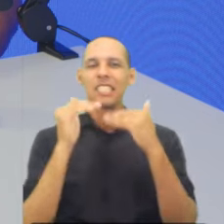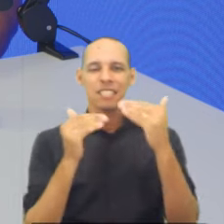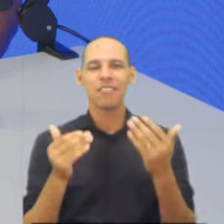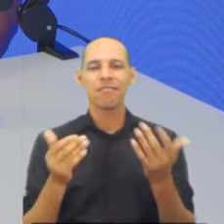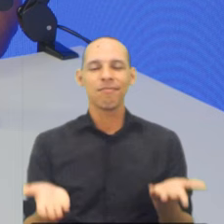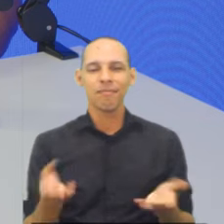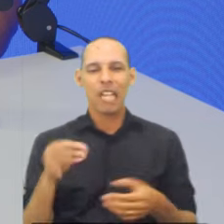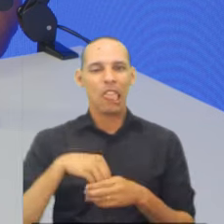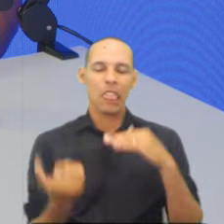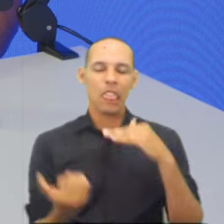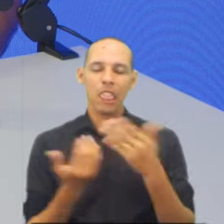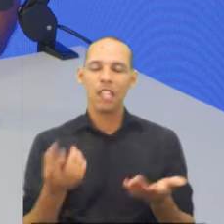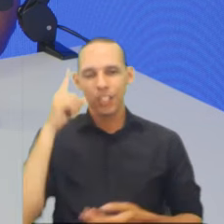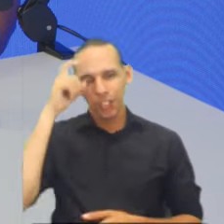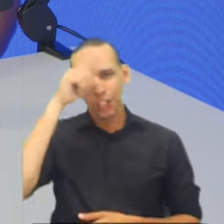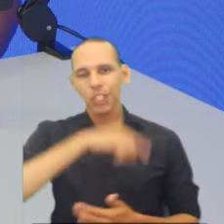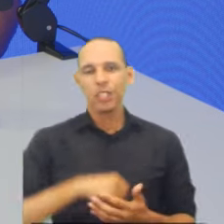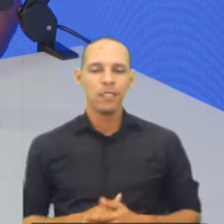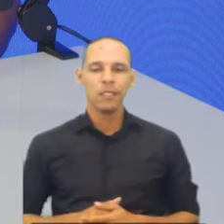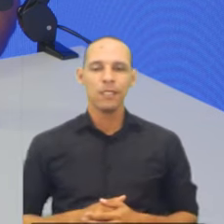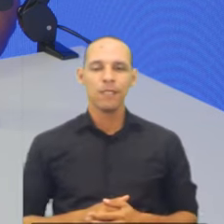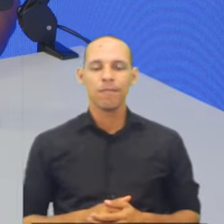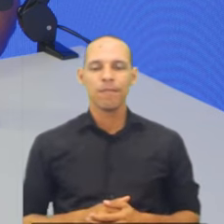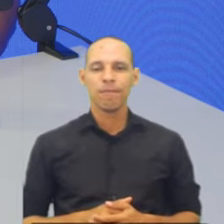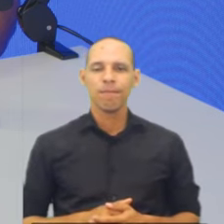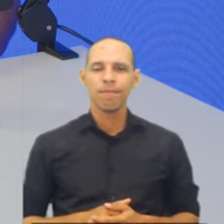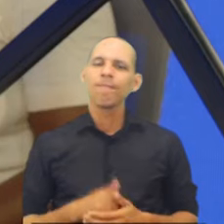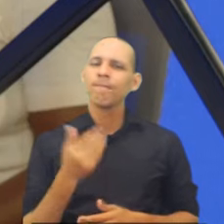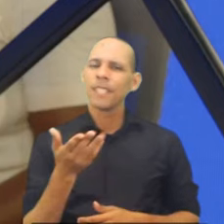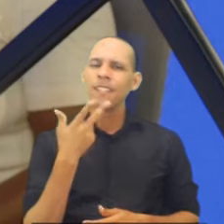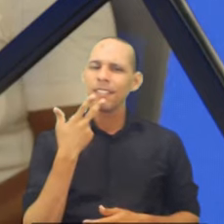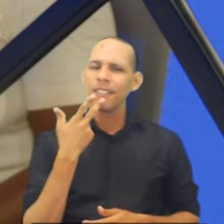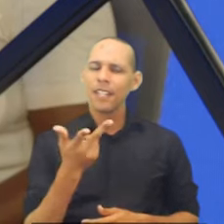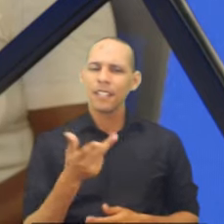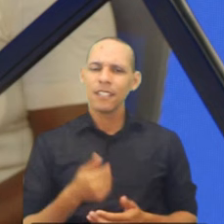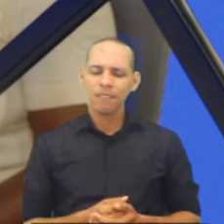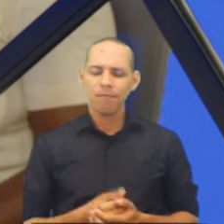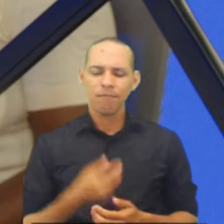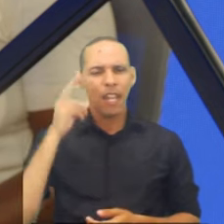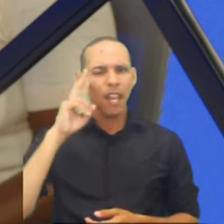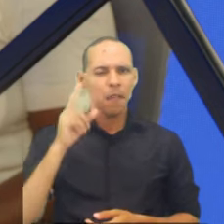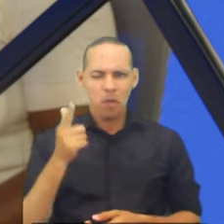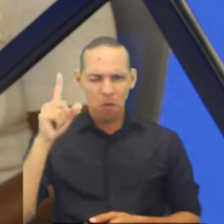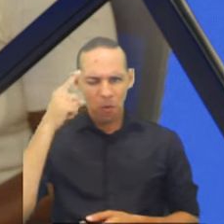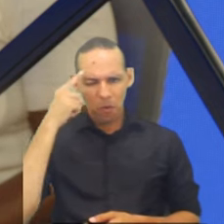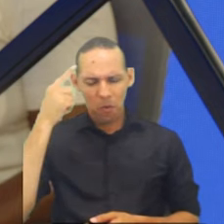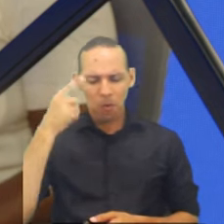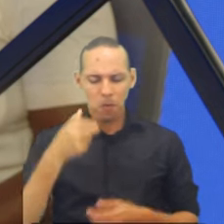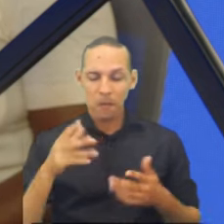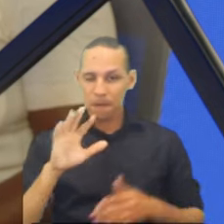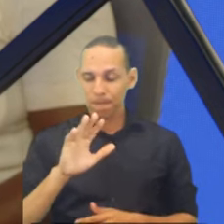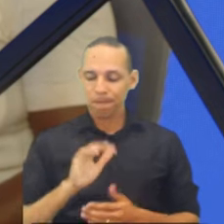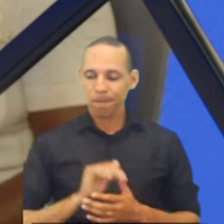oportunidade de desenvolvimento dentro da organização que está você falando isso me me veio uma outra ideia